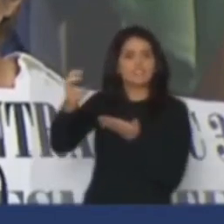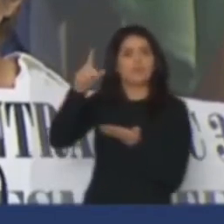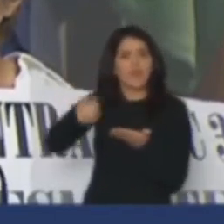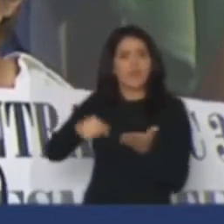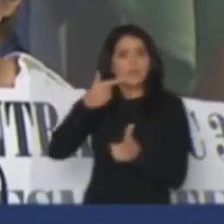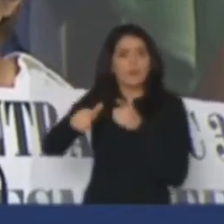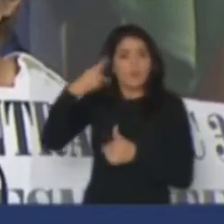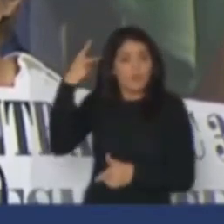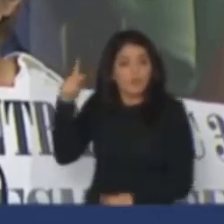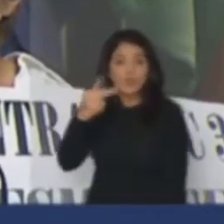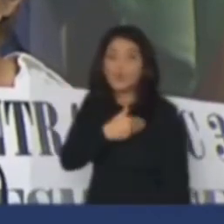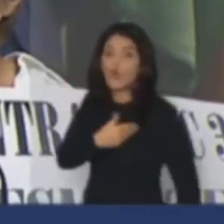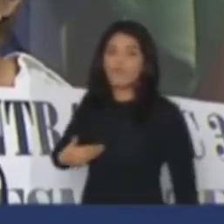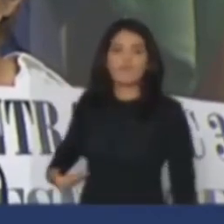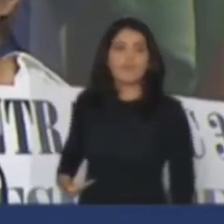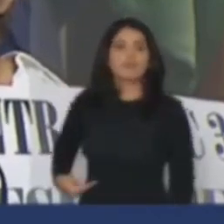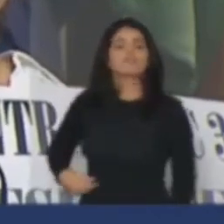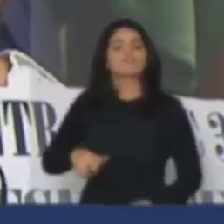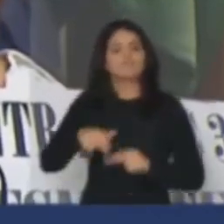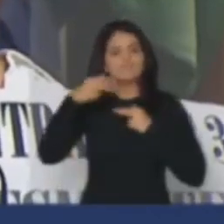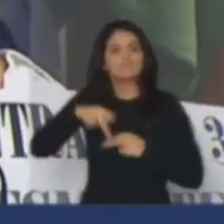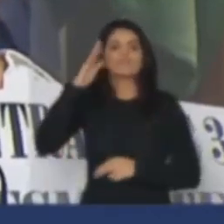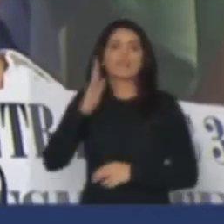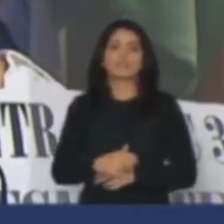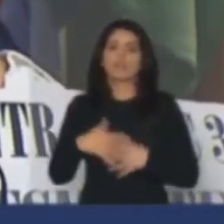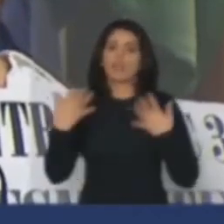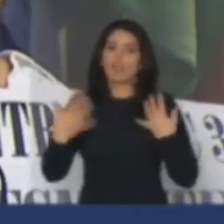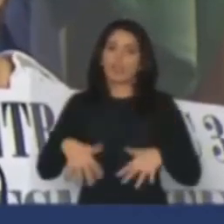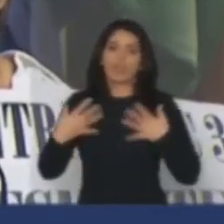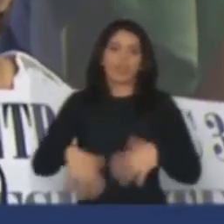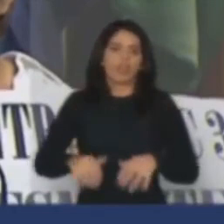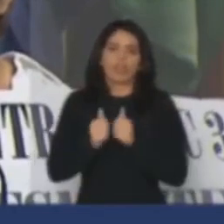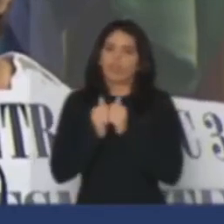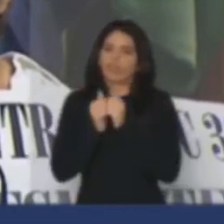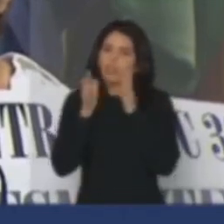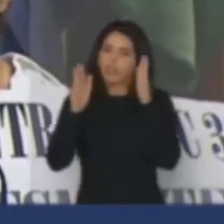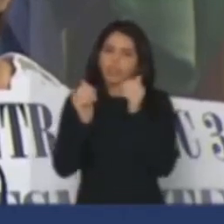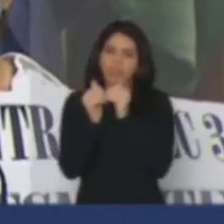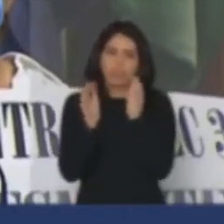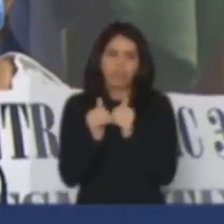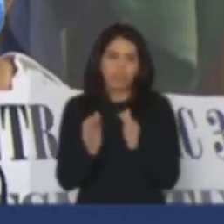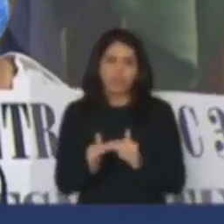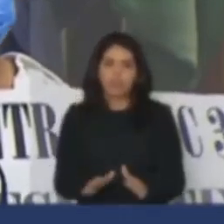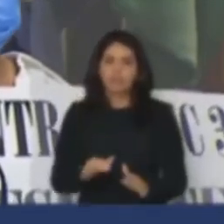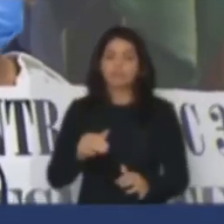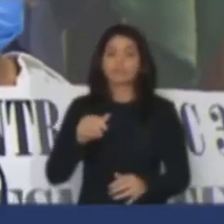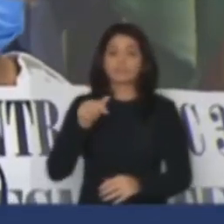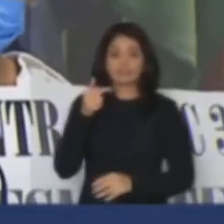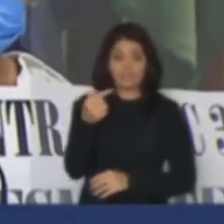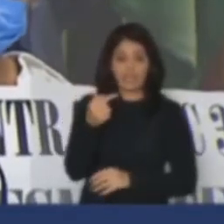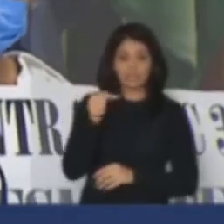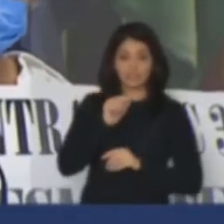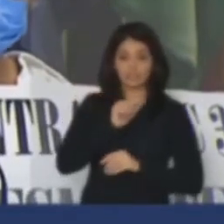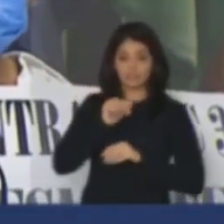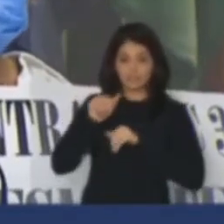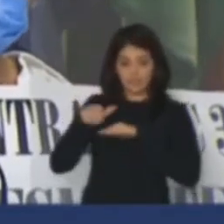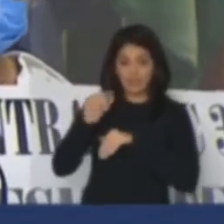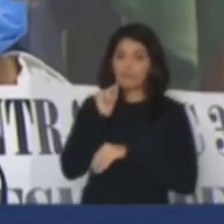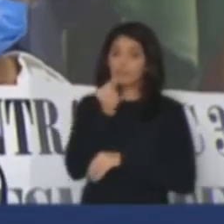de governo, tem levado o Brasil a essa bagatela, a esse desmanche. 7 de setembro é também um dia